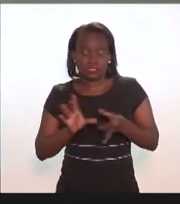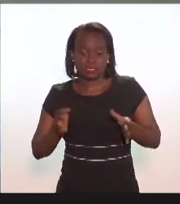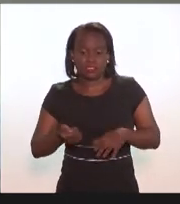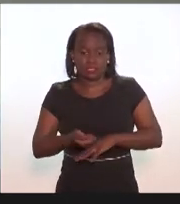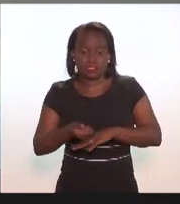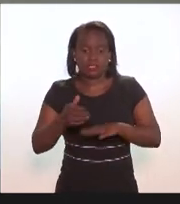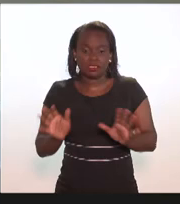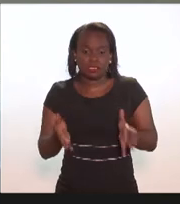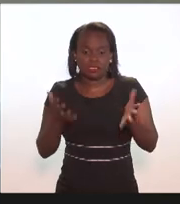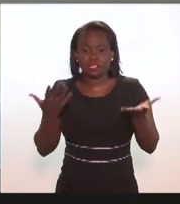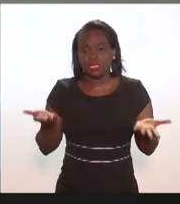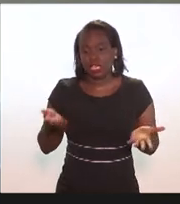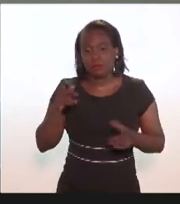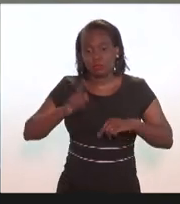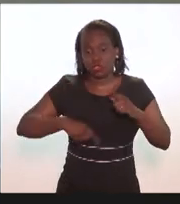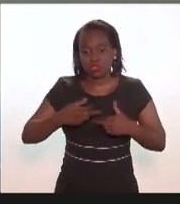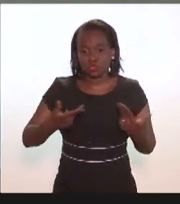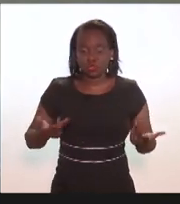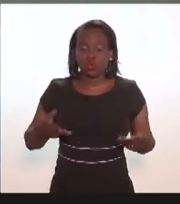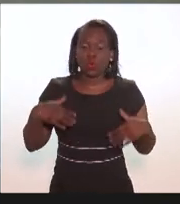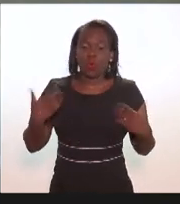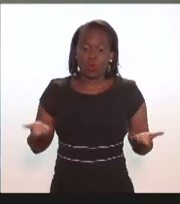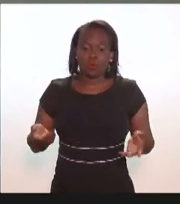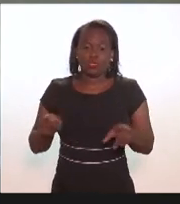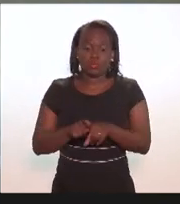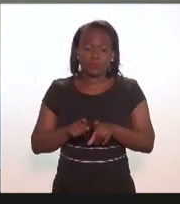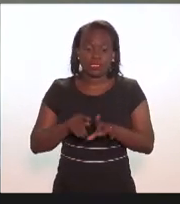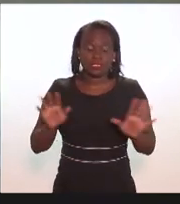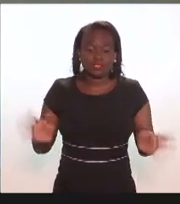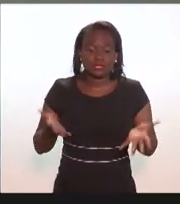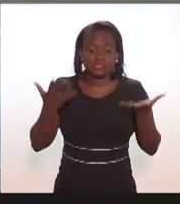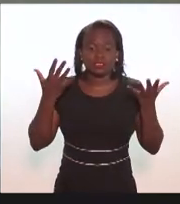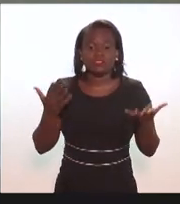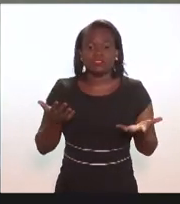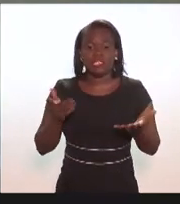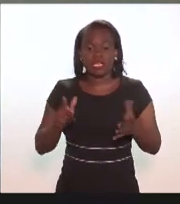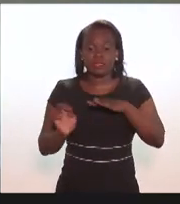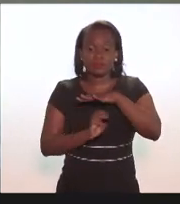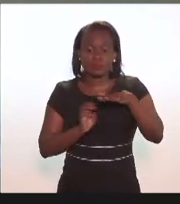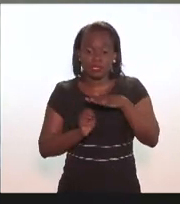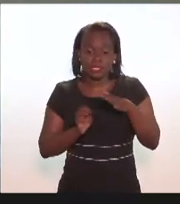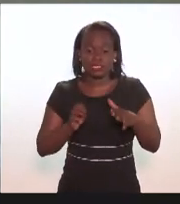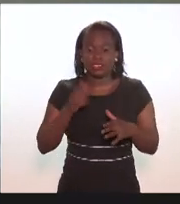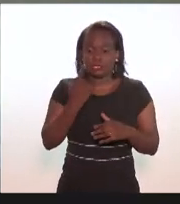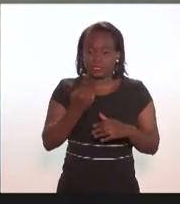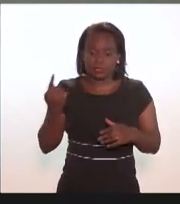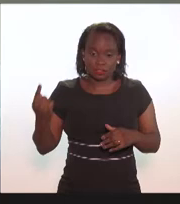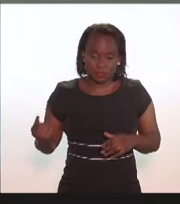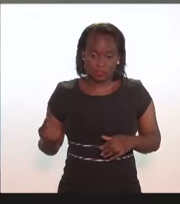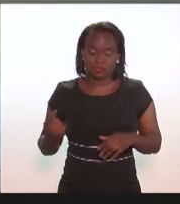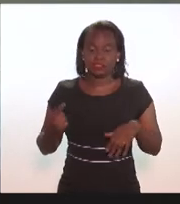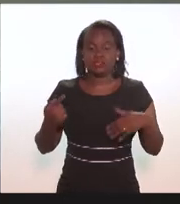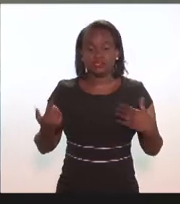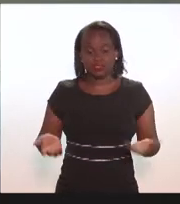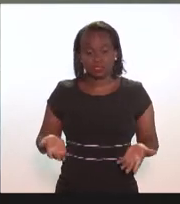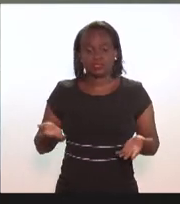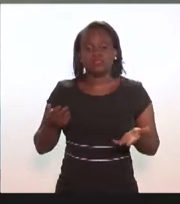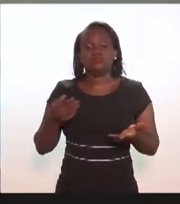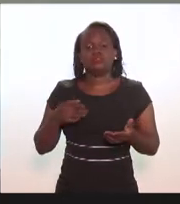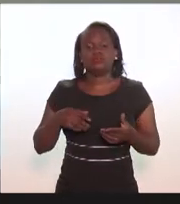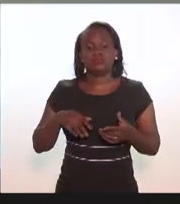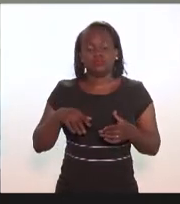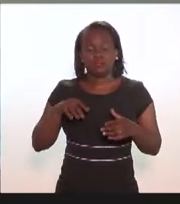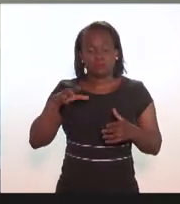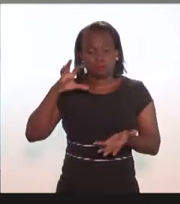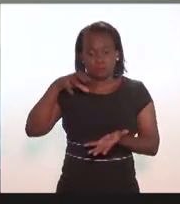incentivos fiscais, seja por produtos ou até mesmo incentivos fiscais para empresas específicas. O polo automotivo do Estado